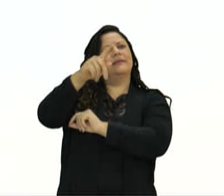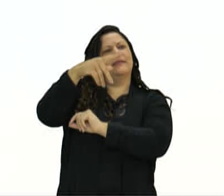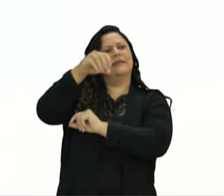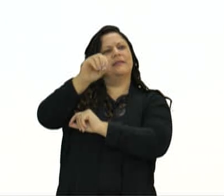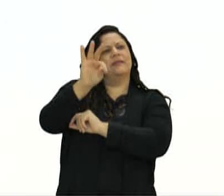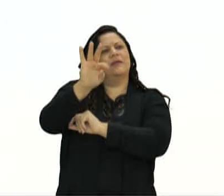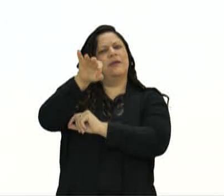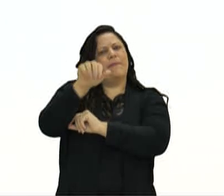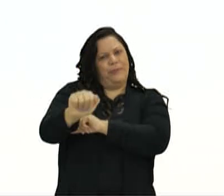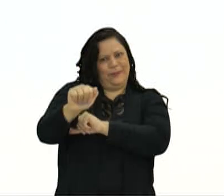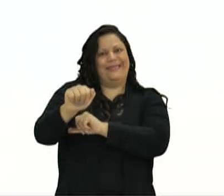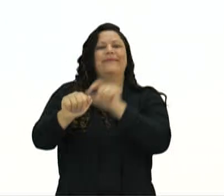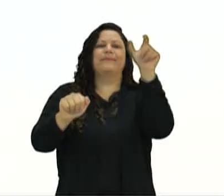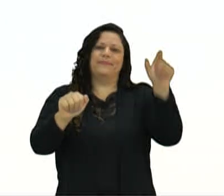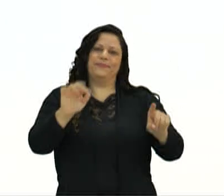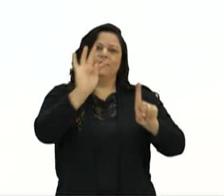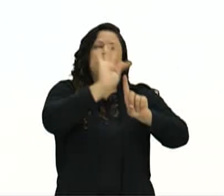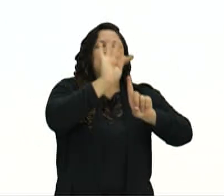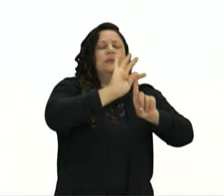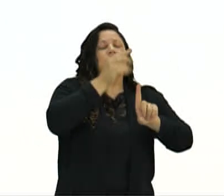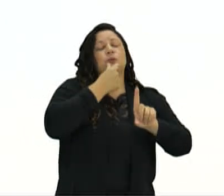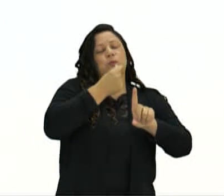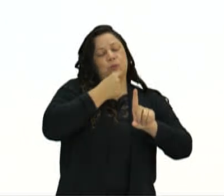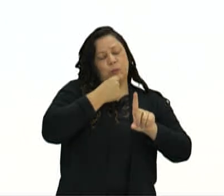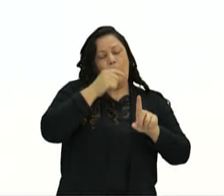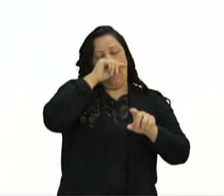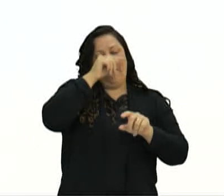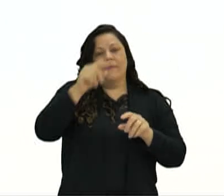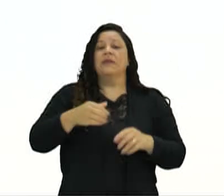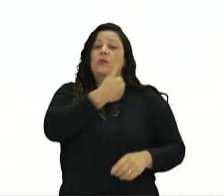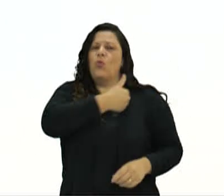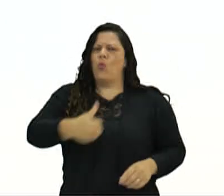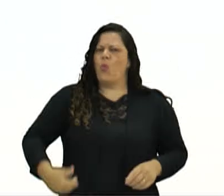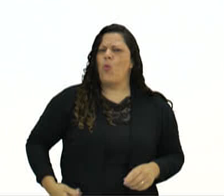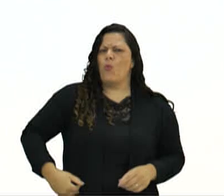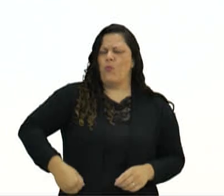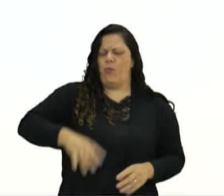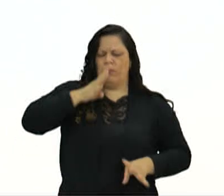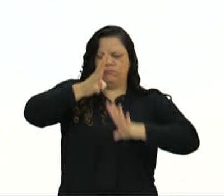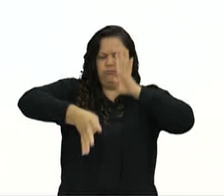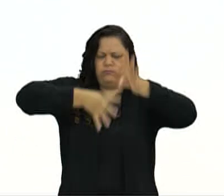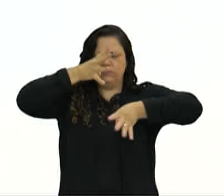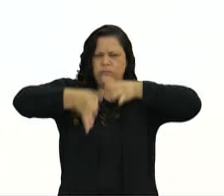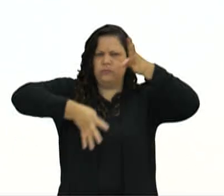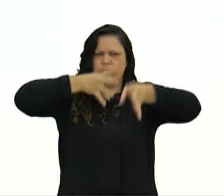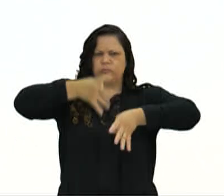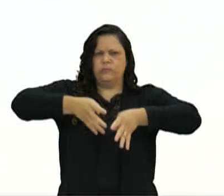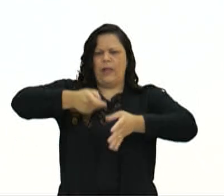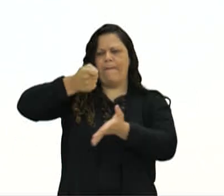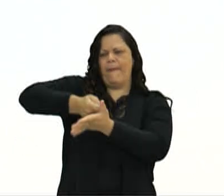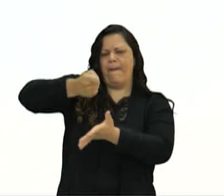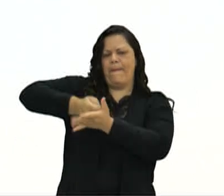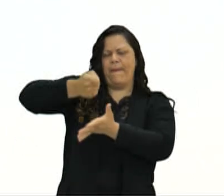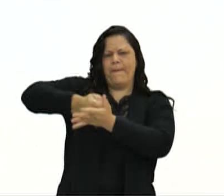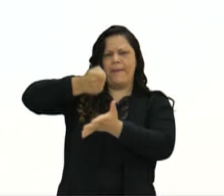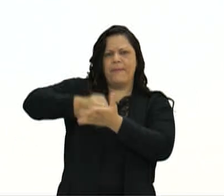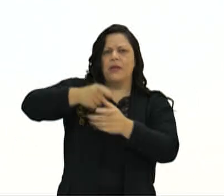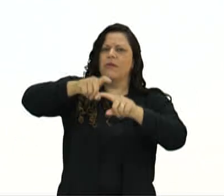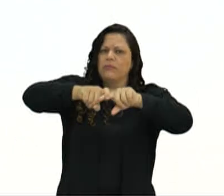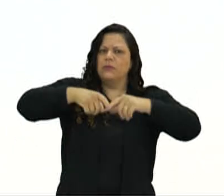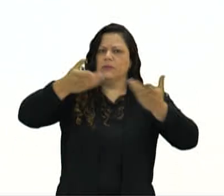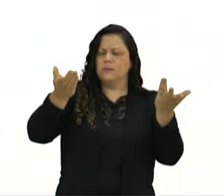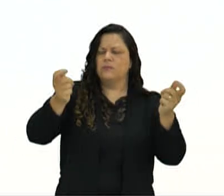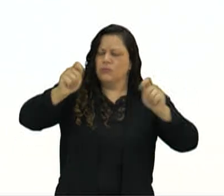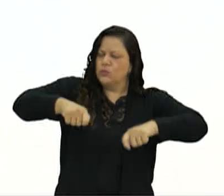O déspota. O governo tirânico. Isto, pois, é ele, na concepção do